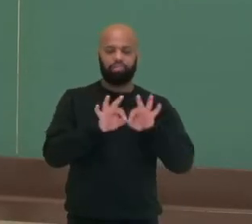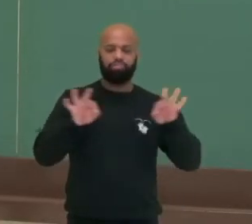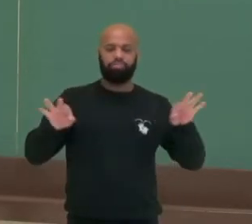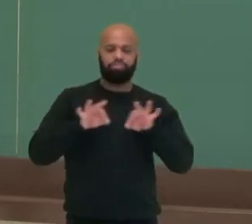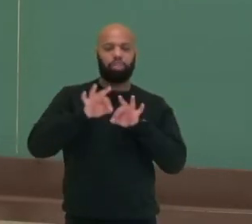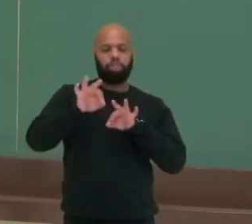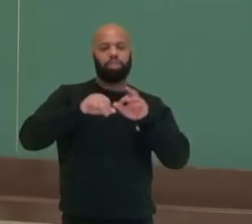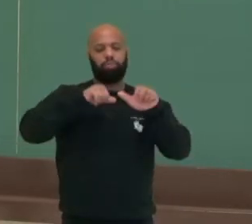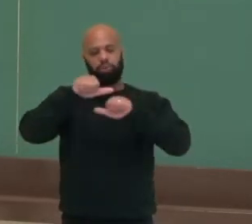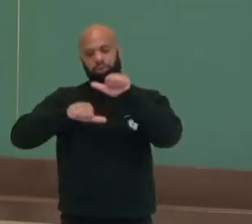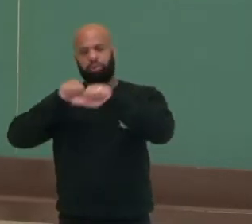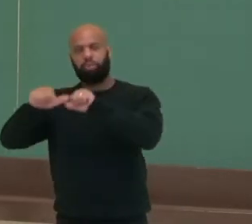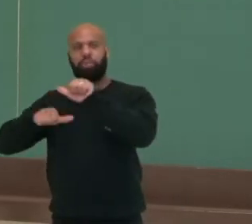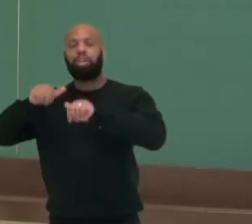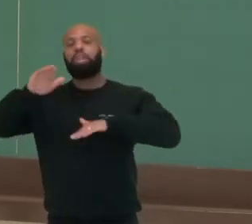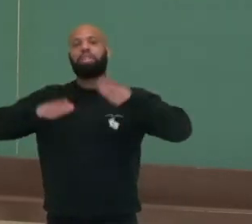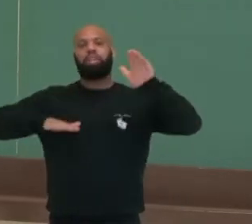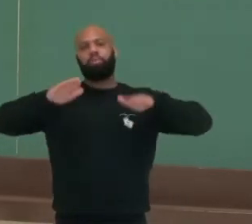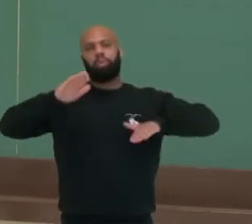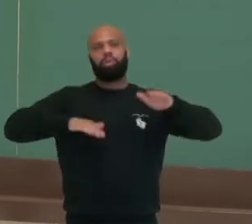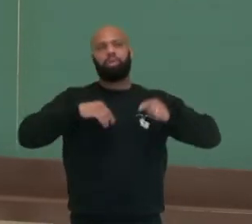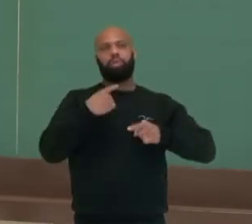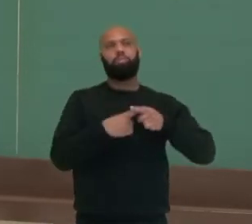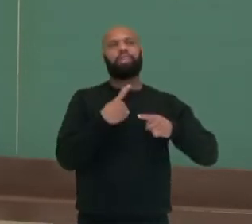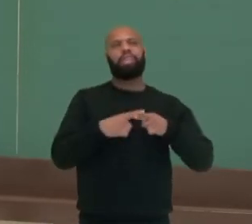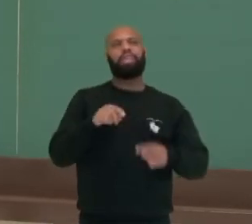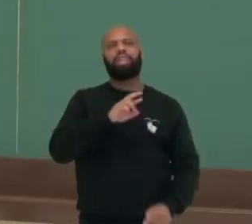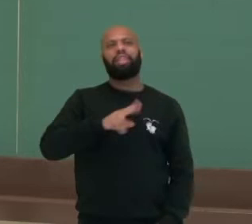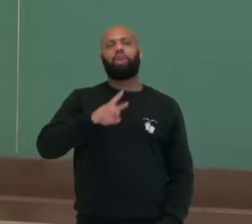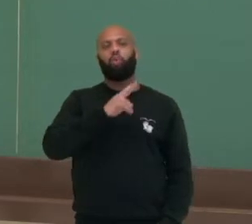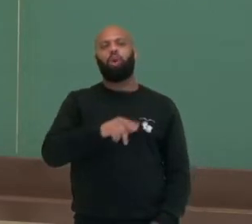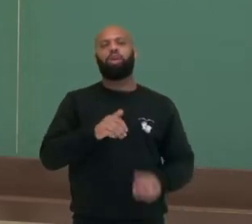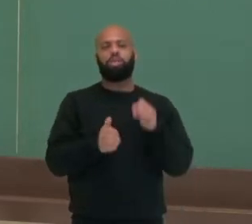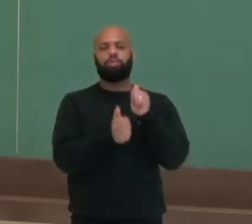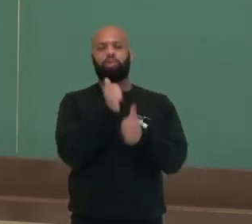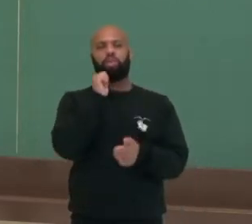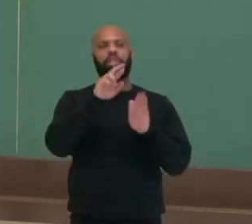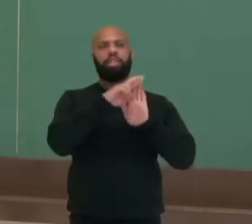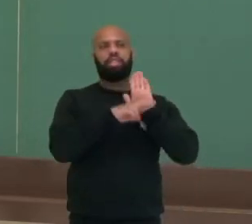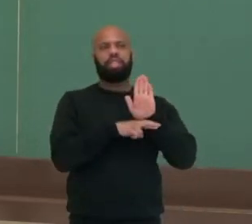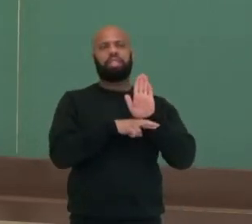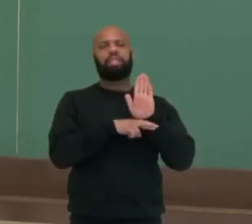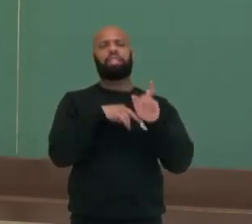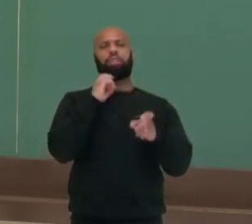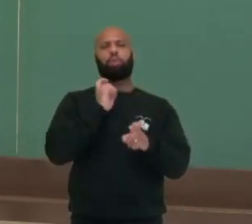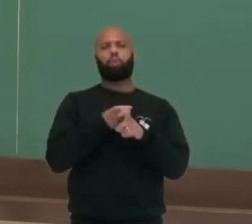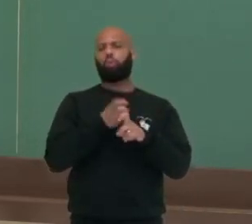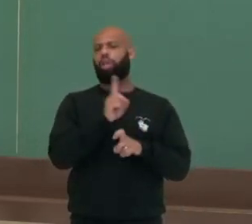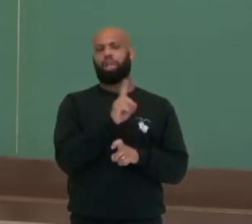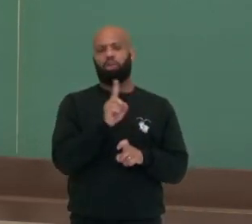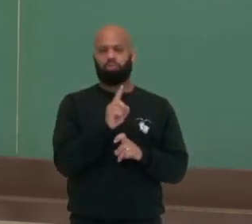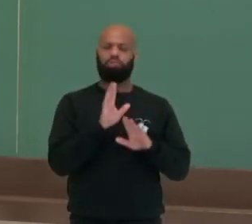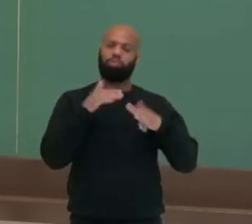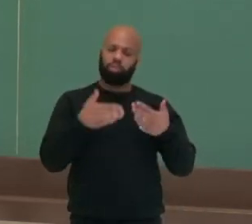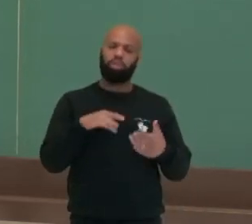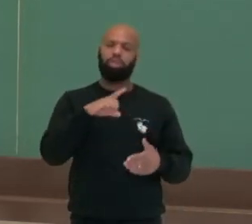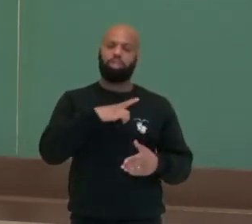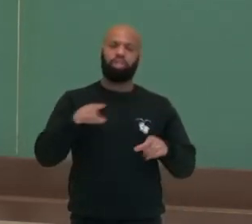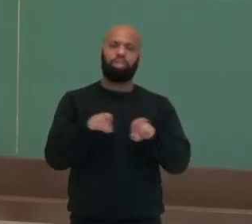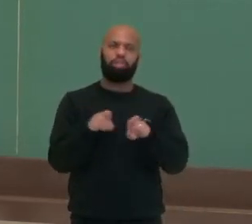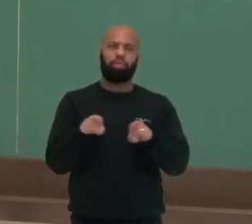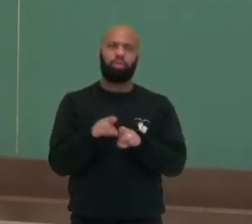muito, certo, pessoal? A bocha ela não é assim um esporte com regras muito precisas, né? Existe